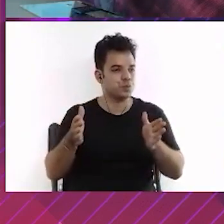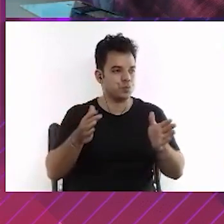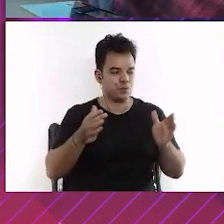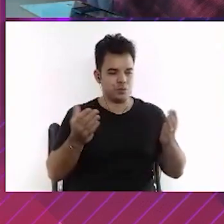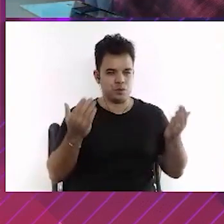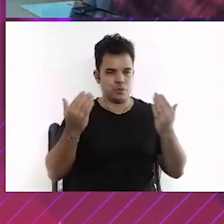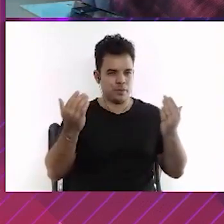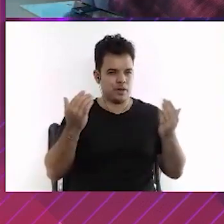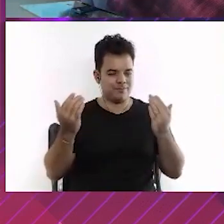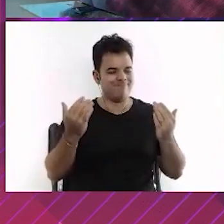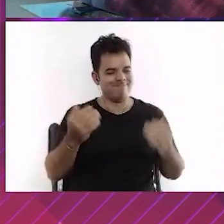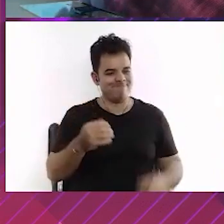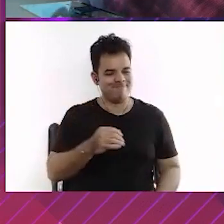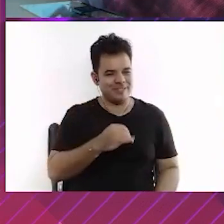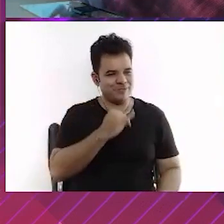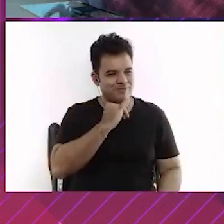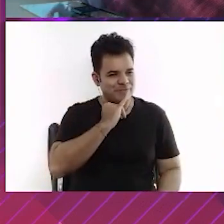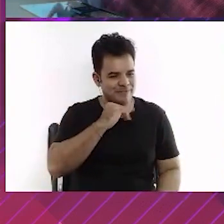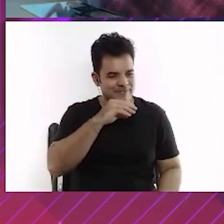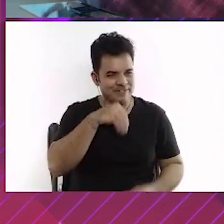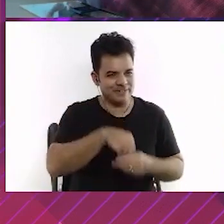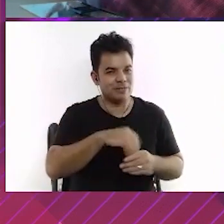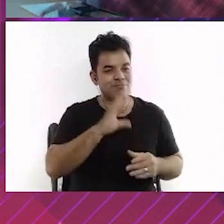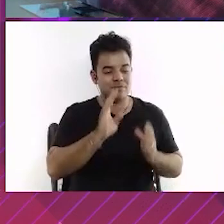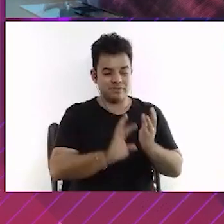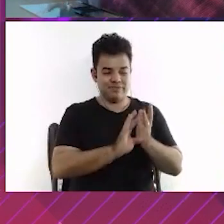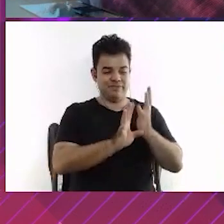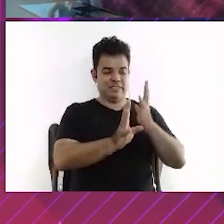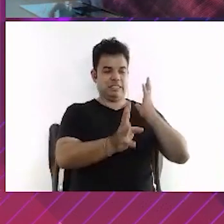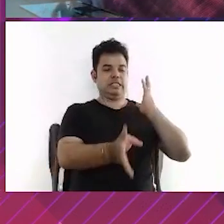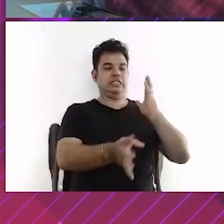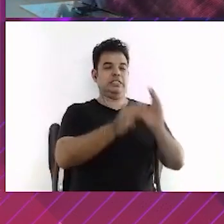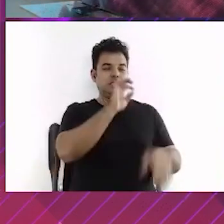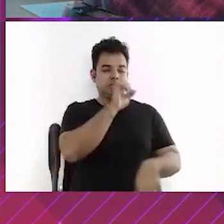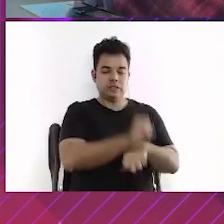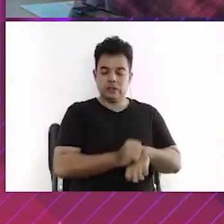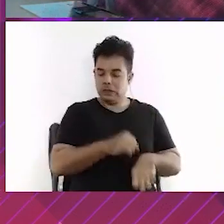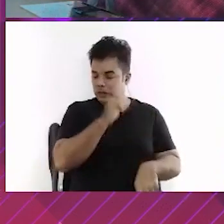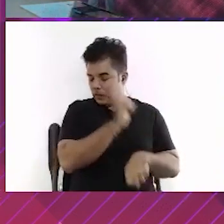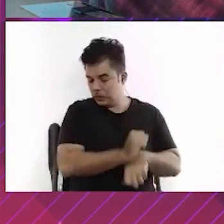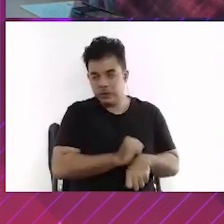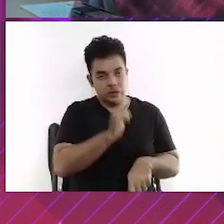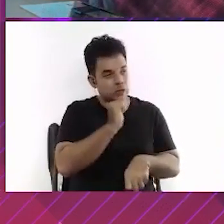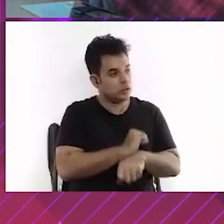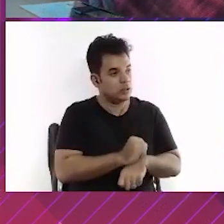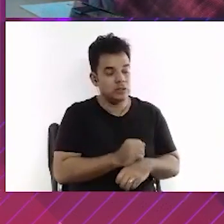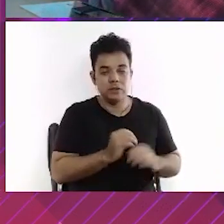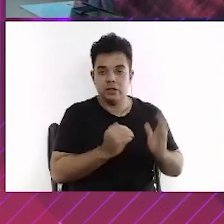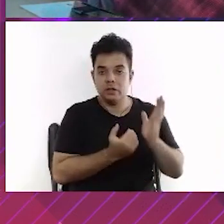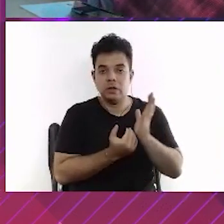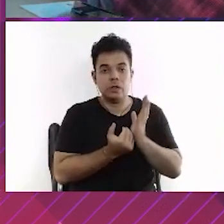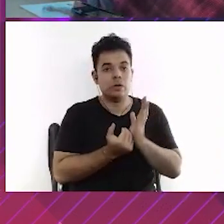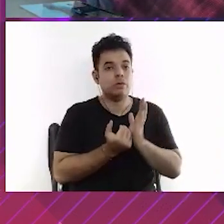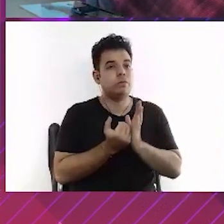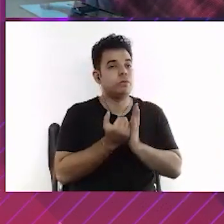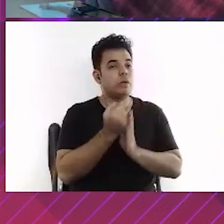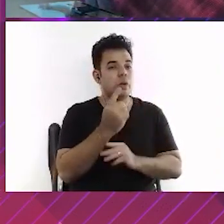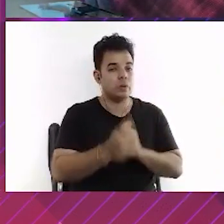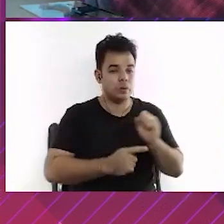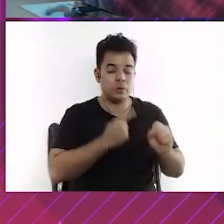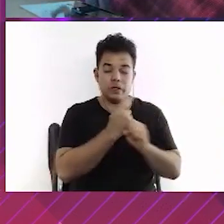isso, infelizmente, faz com que as filas, as listas de espera, né, elas cresçam a cada ano que se